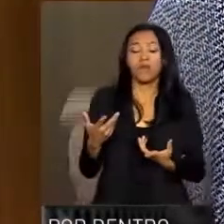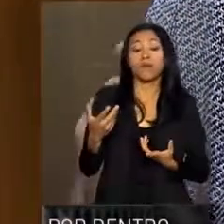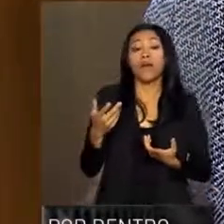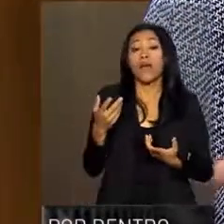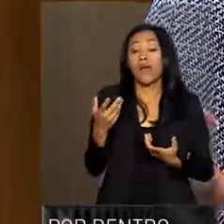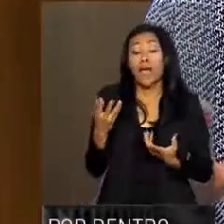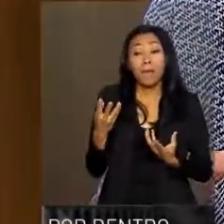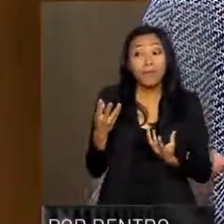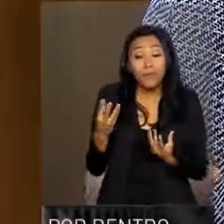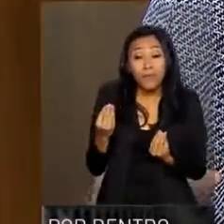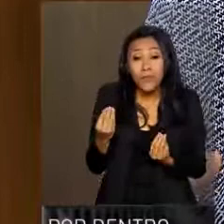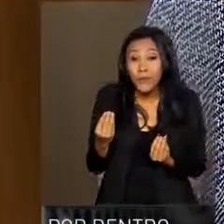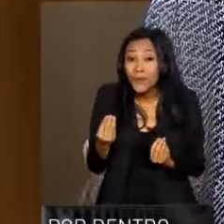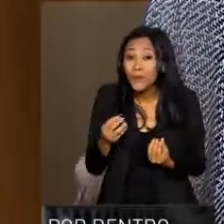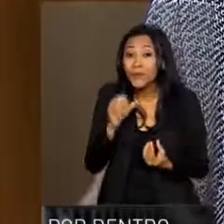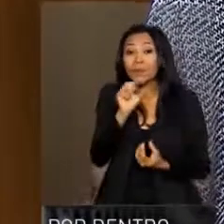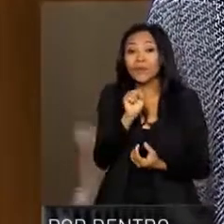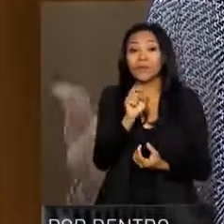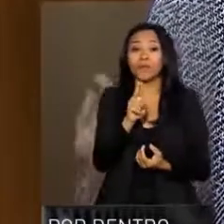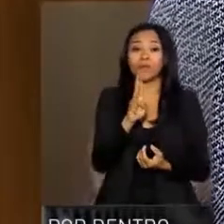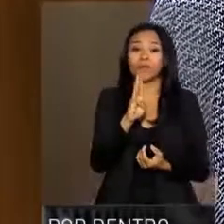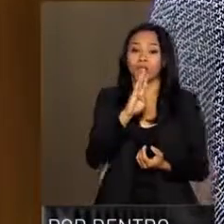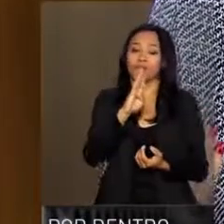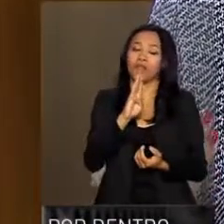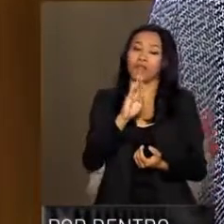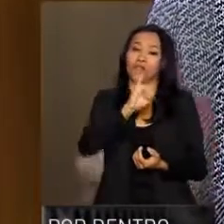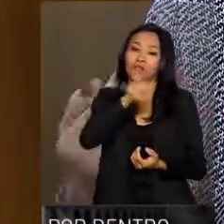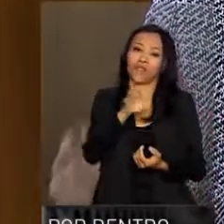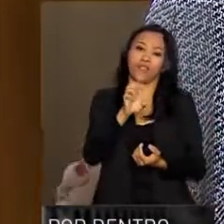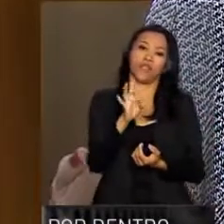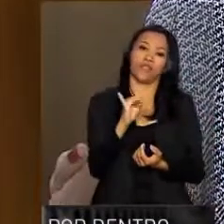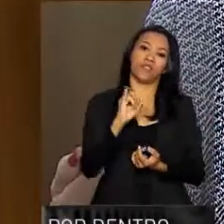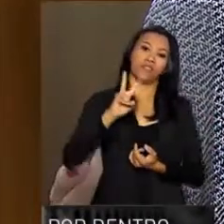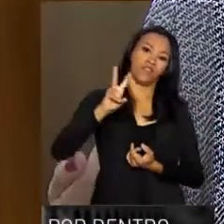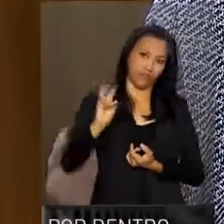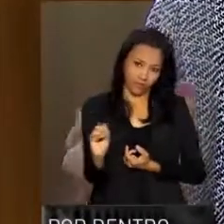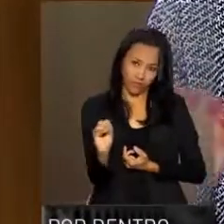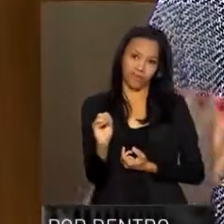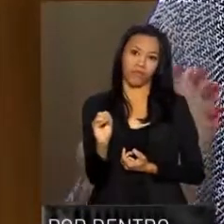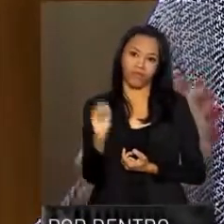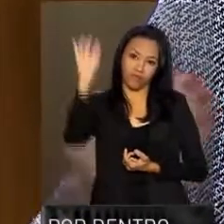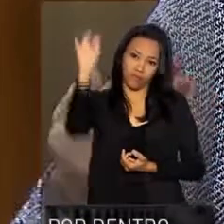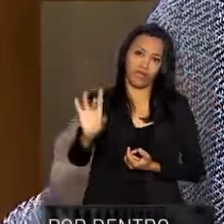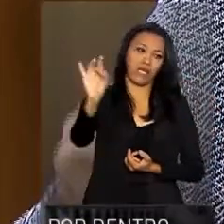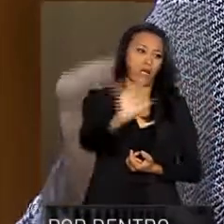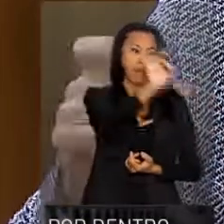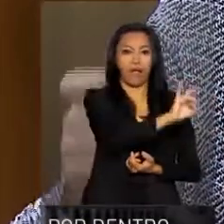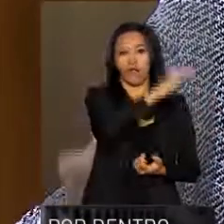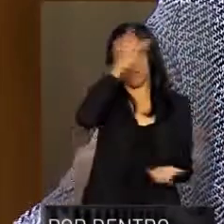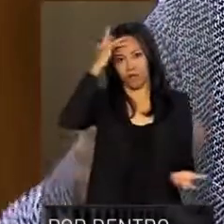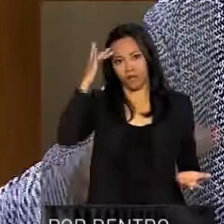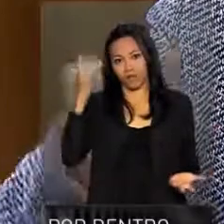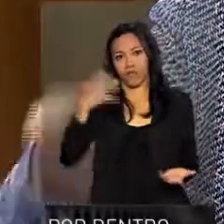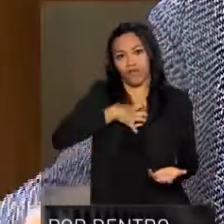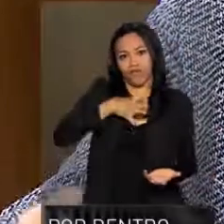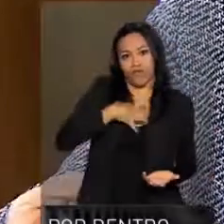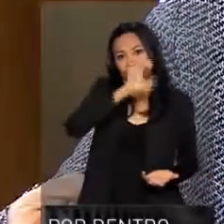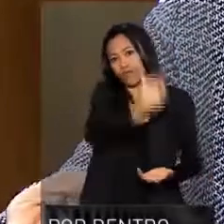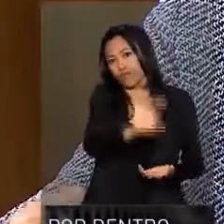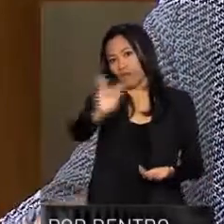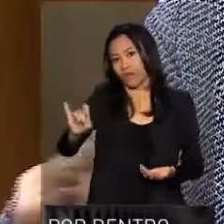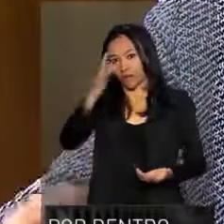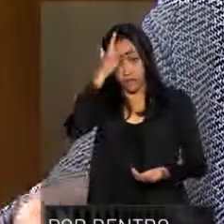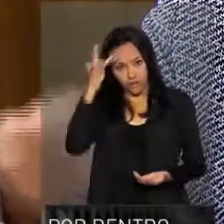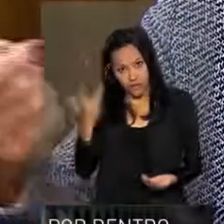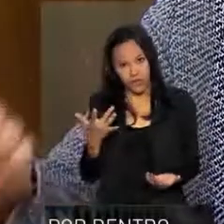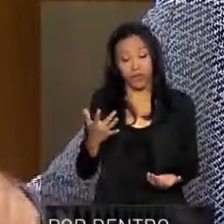muito subjetivo mas é muito claro quando não tem o que pode acontecer e aí eu cito caso pra ficar bem quando uma